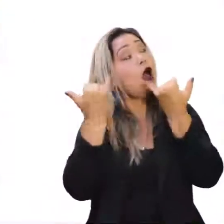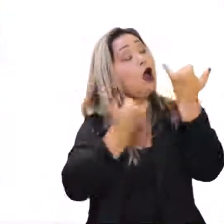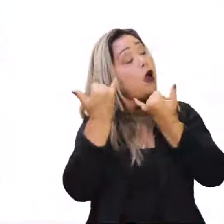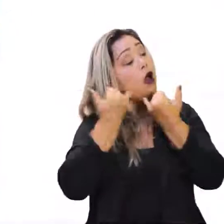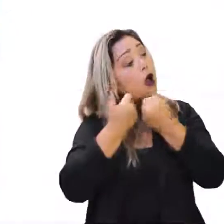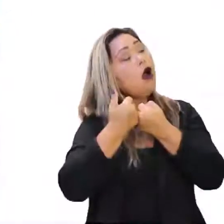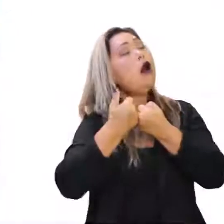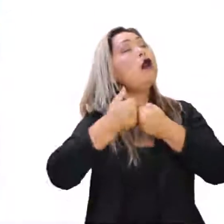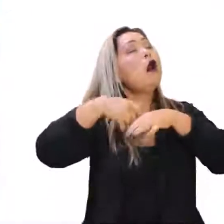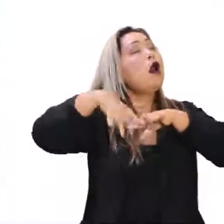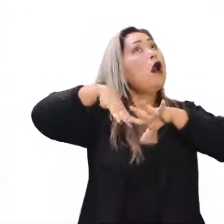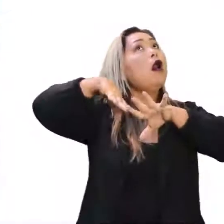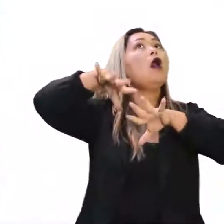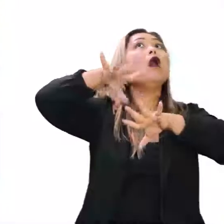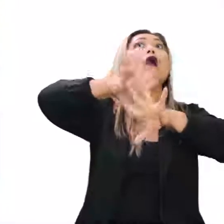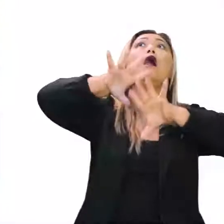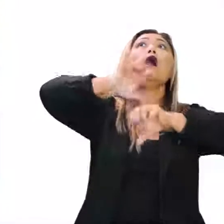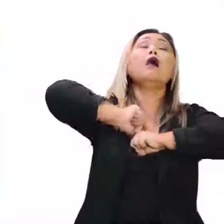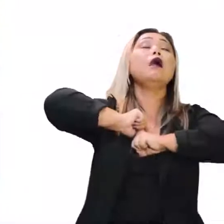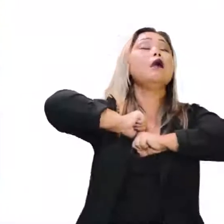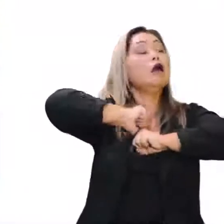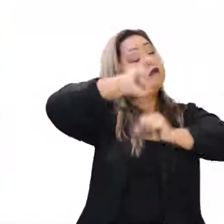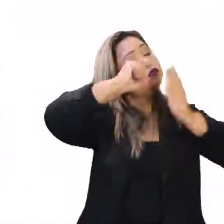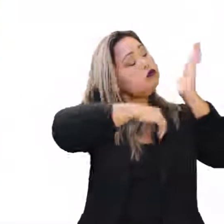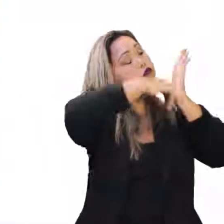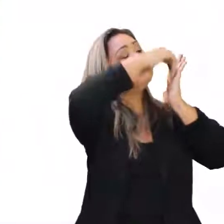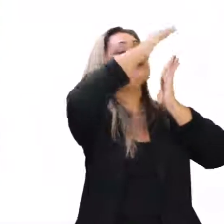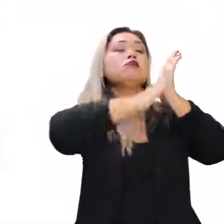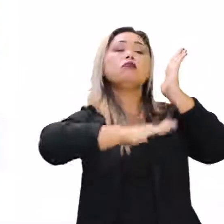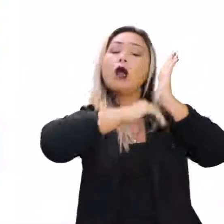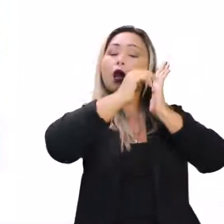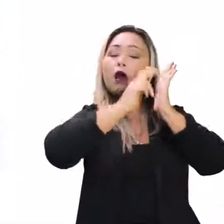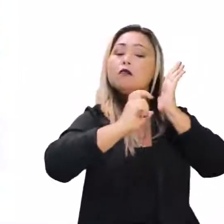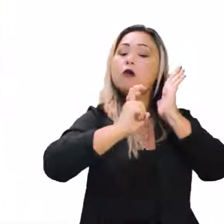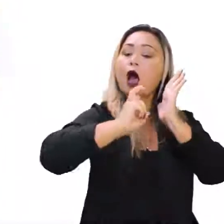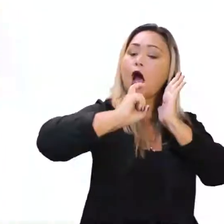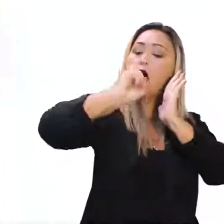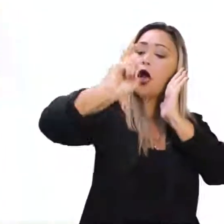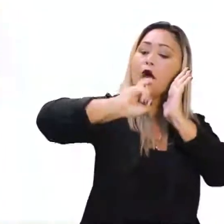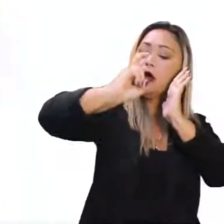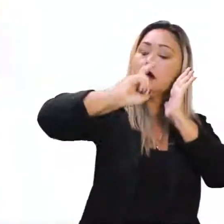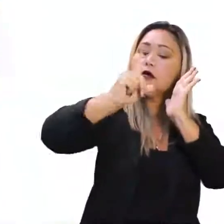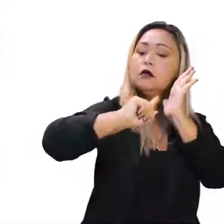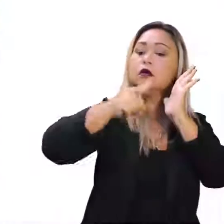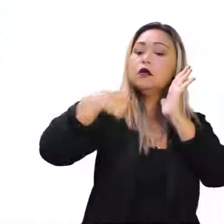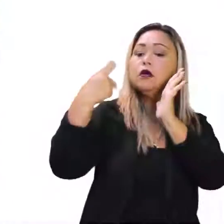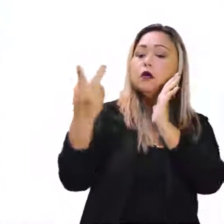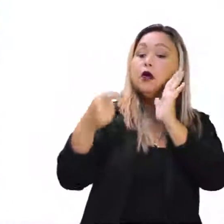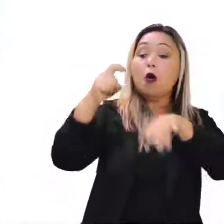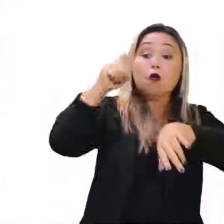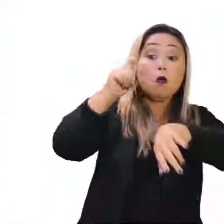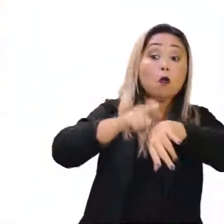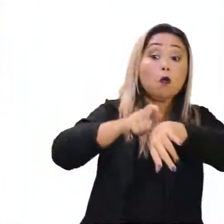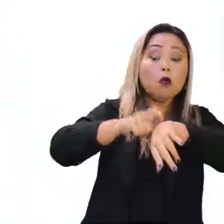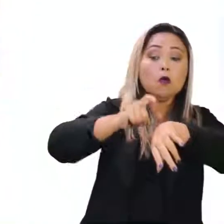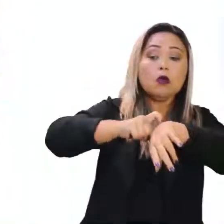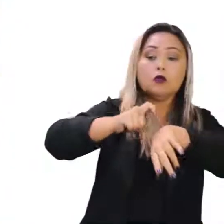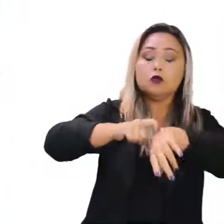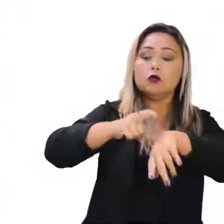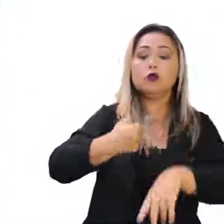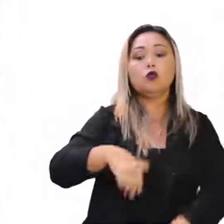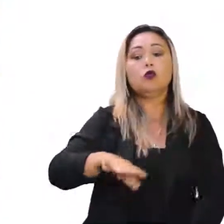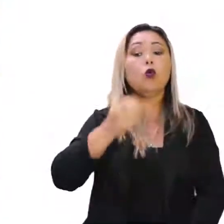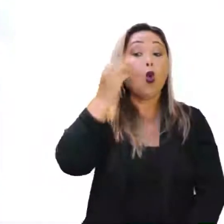um quadro exaltando o momento em que, historicamente, o Dom Pedro,